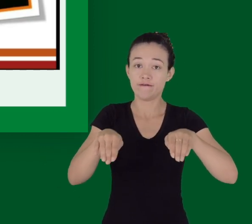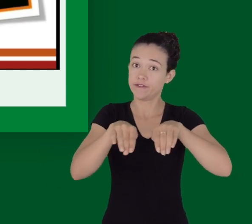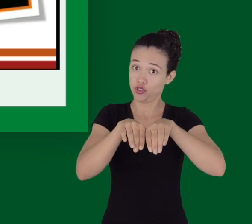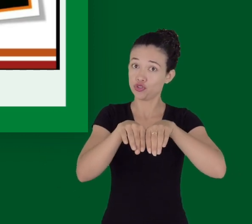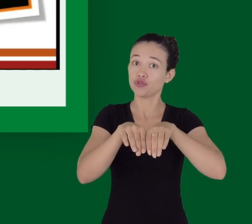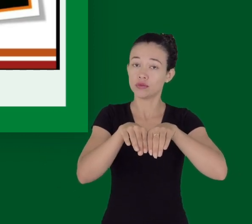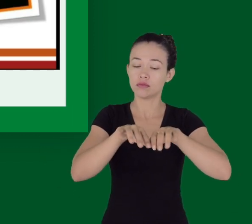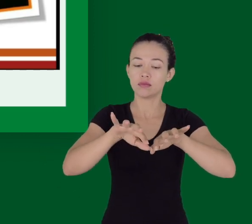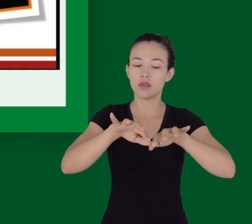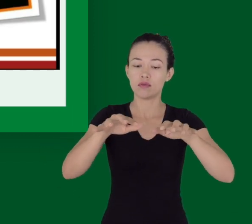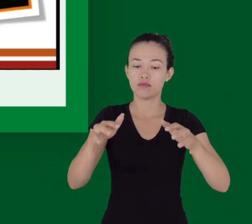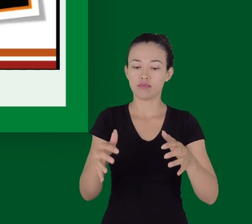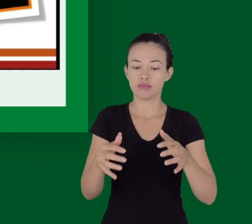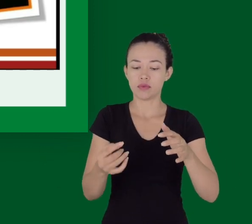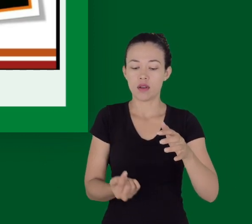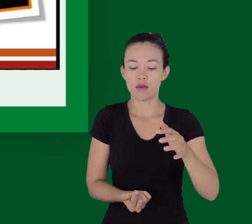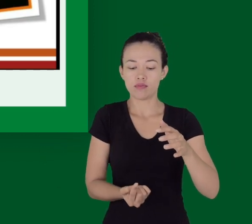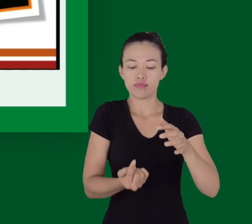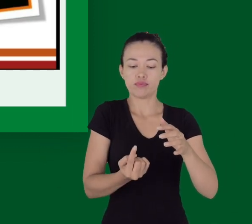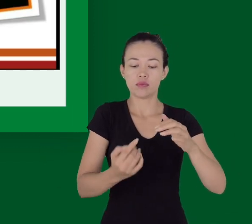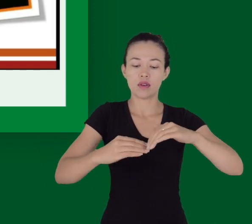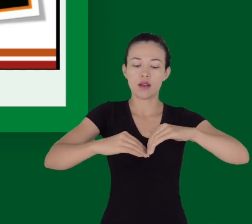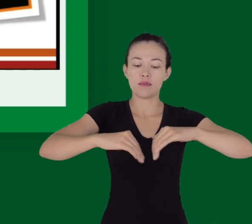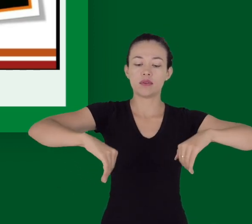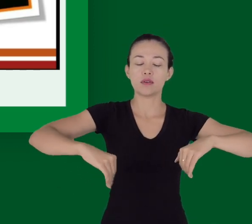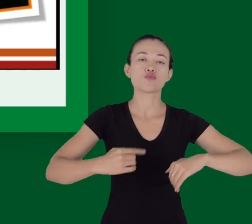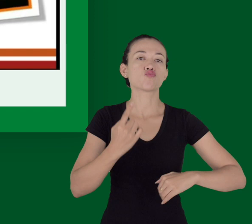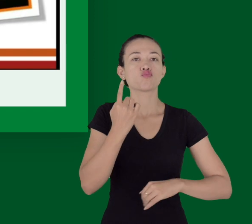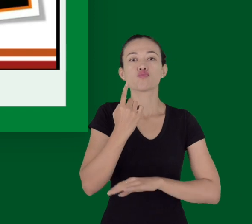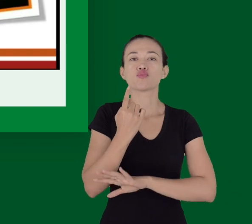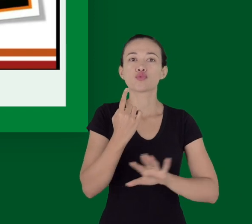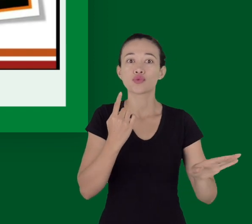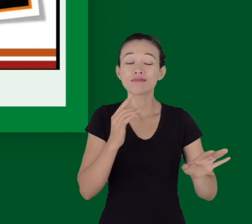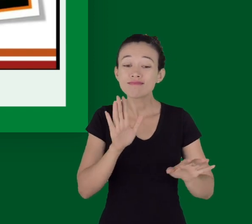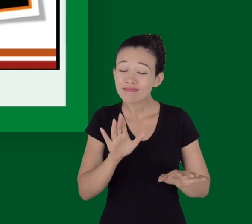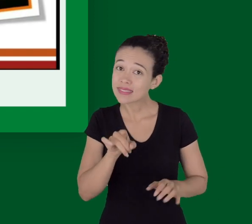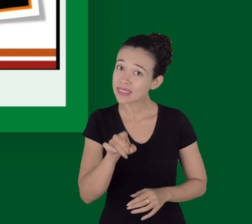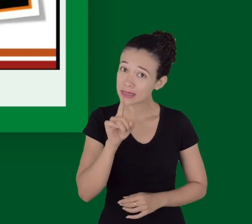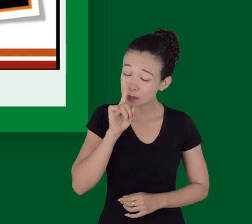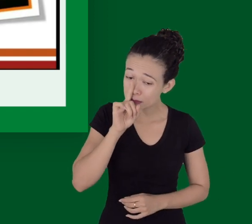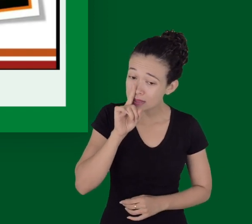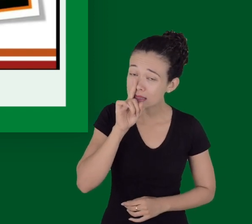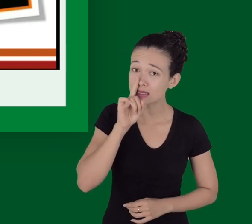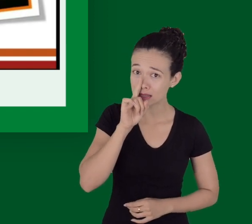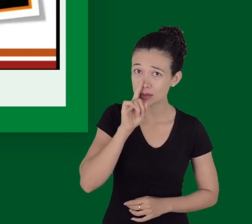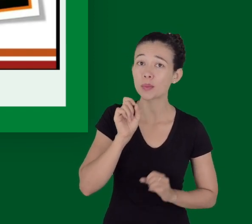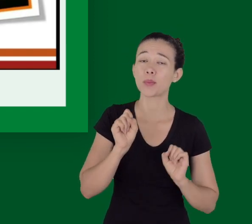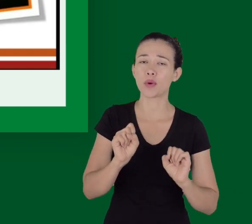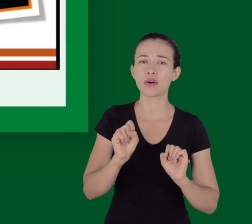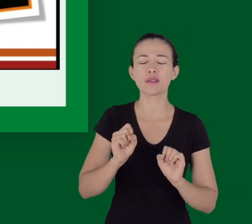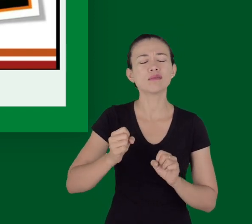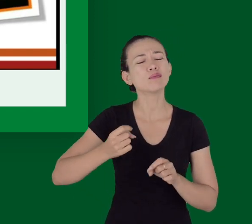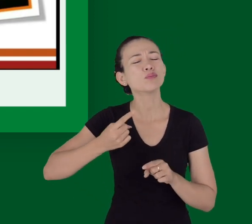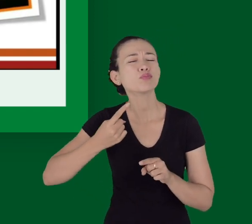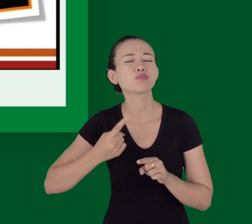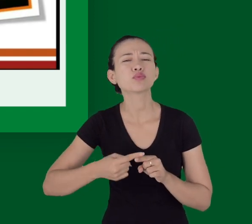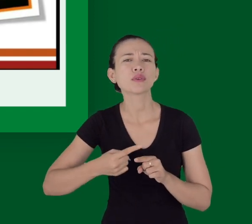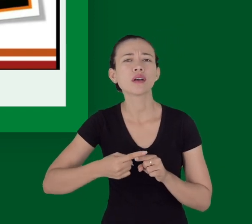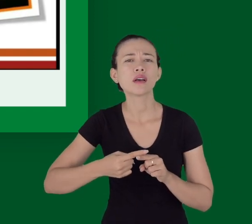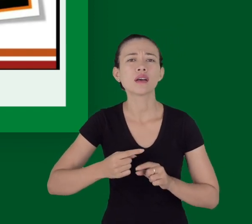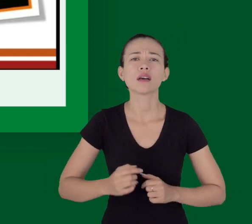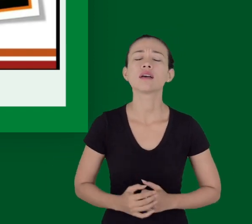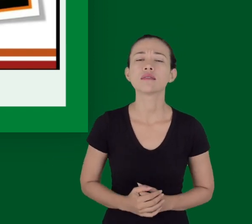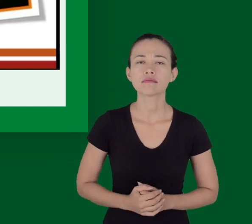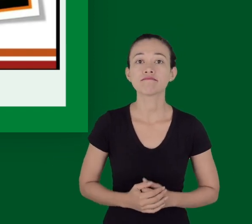ela é fechada, ela tem apenas uma abertura anatômica, que é o foramen magnum, e isso traz grandes repercussões, inclusive